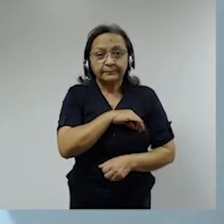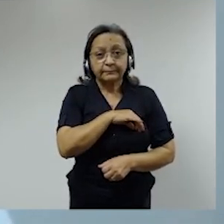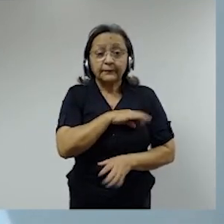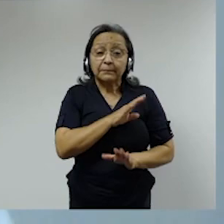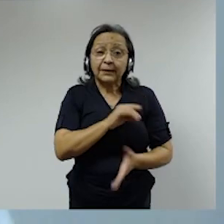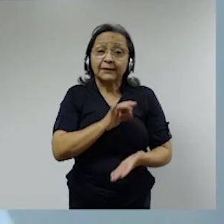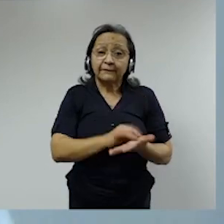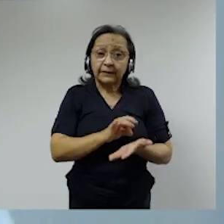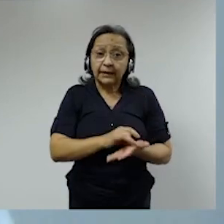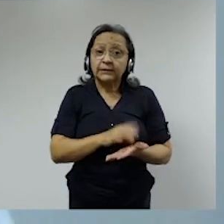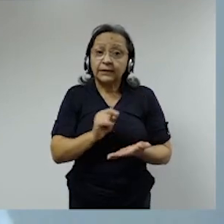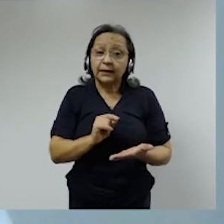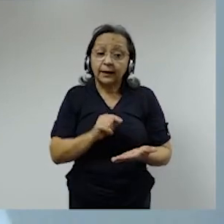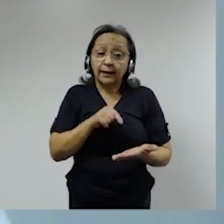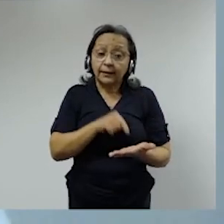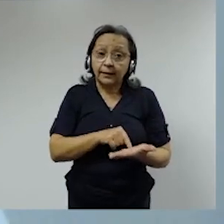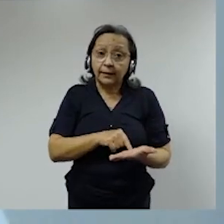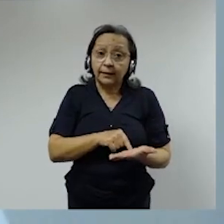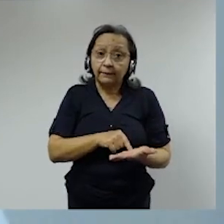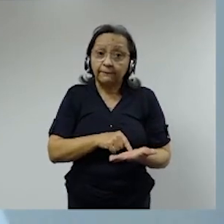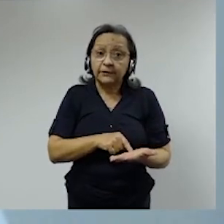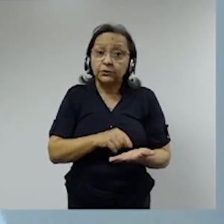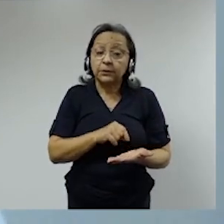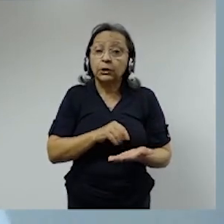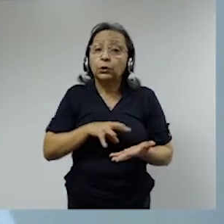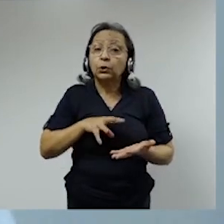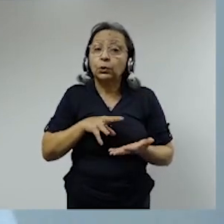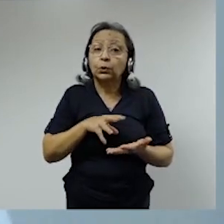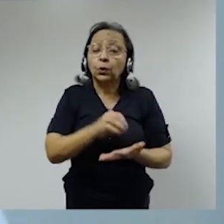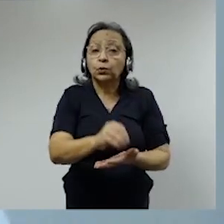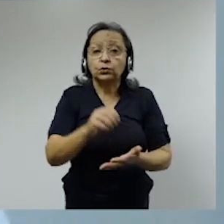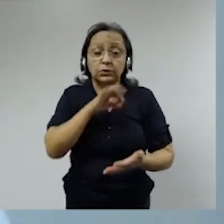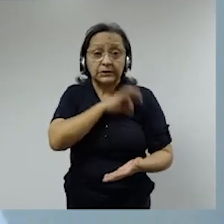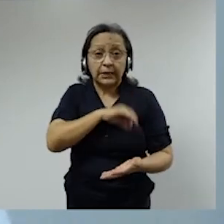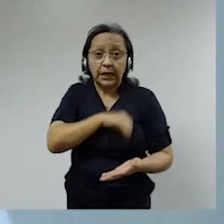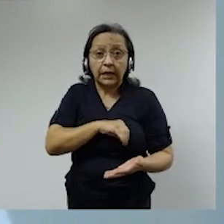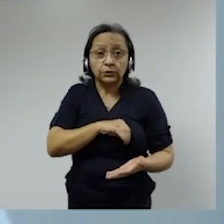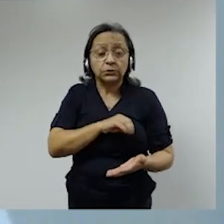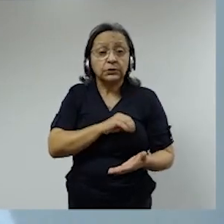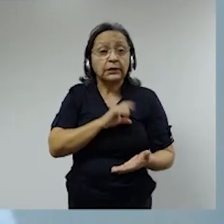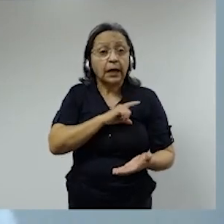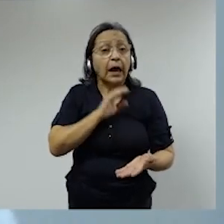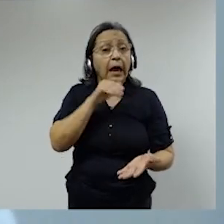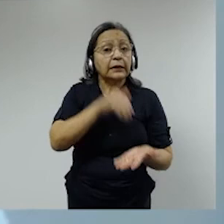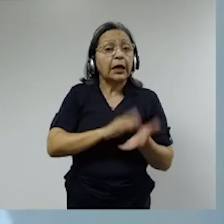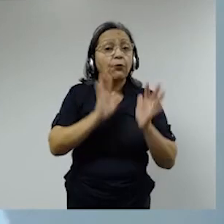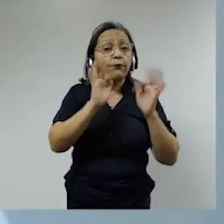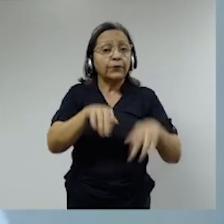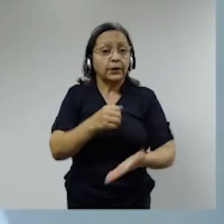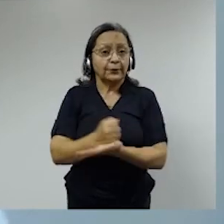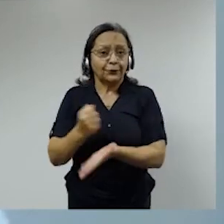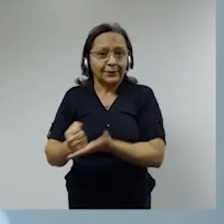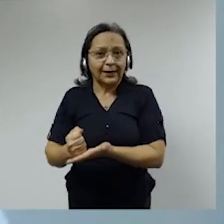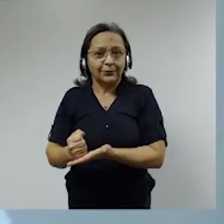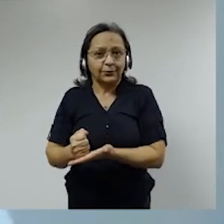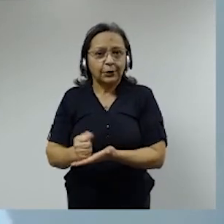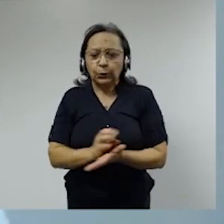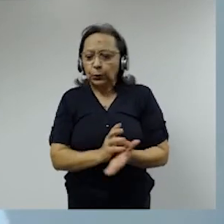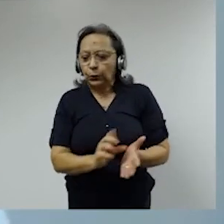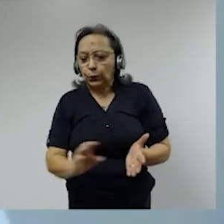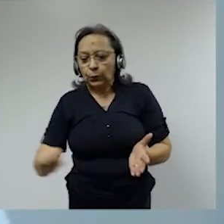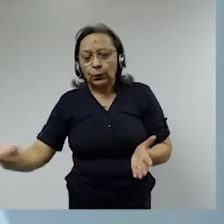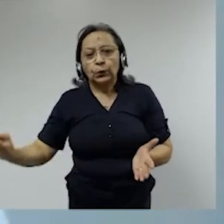na verdade, ela incide sobre os salários restantes até o término do contrato, né? Isso já